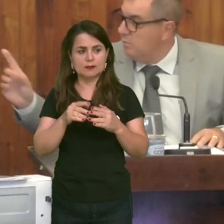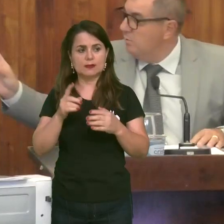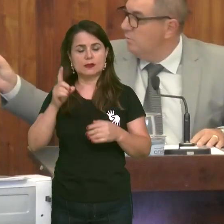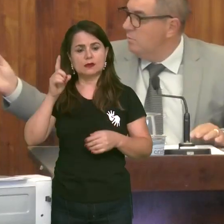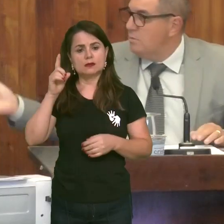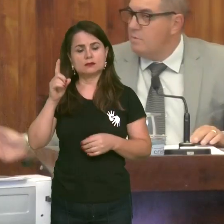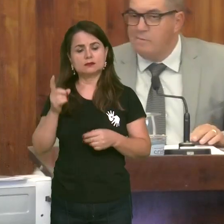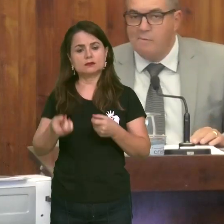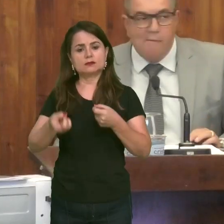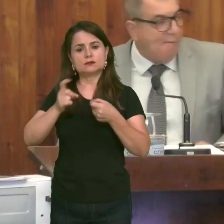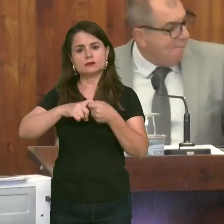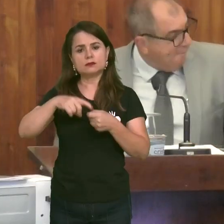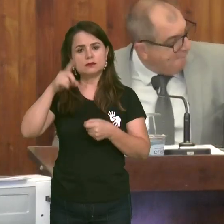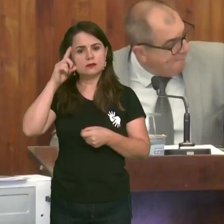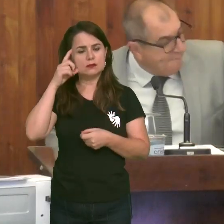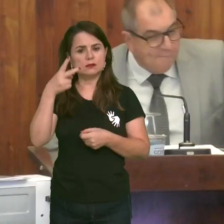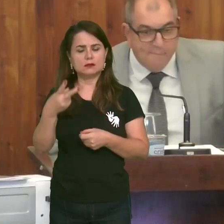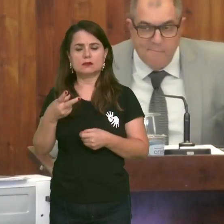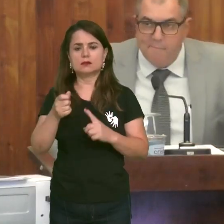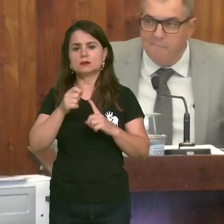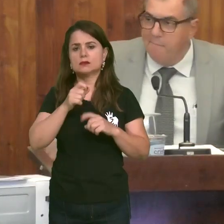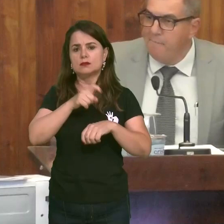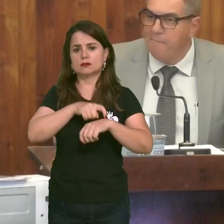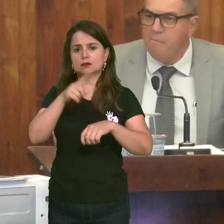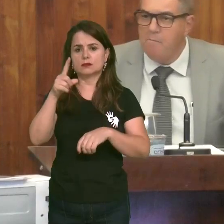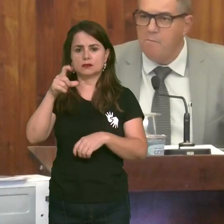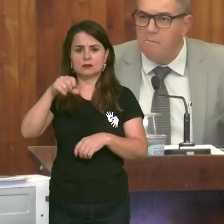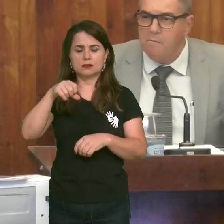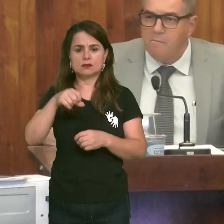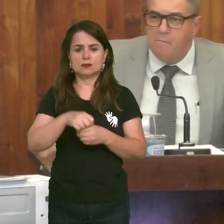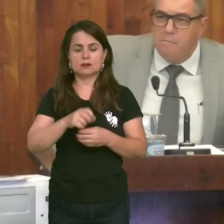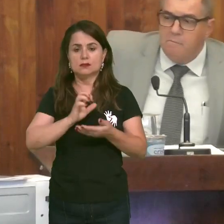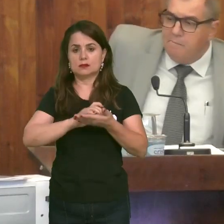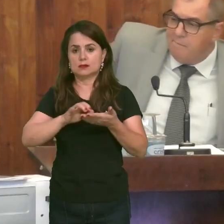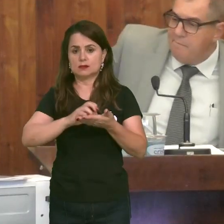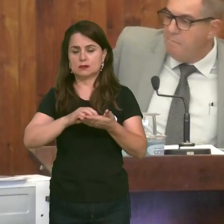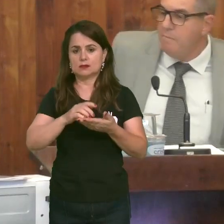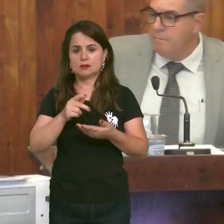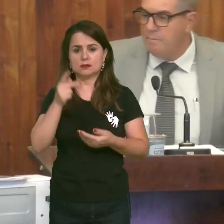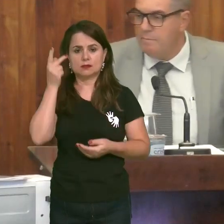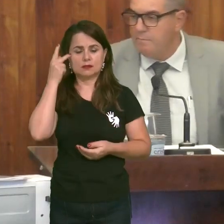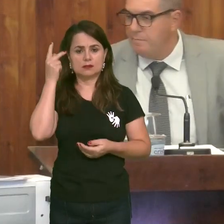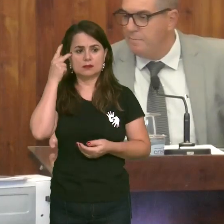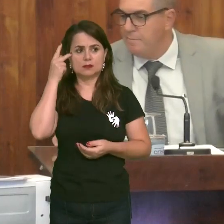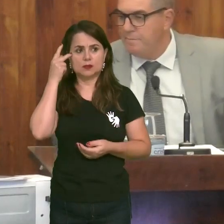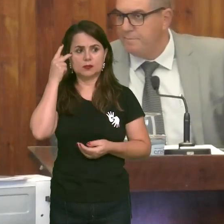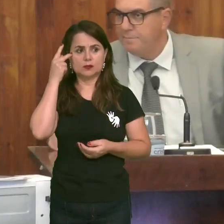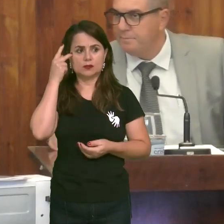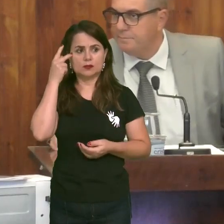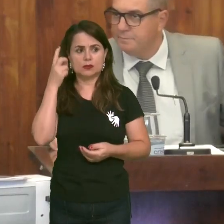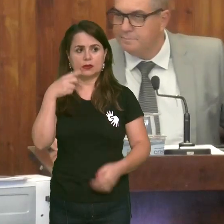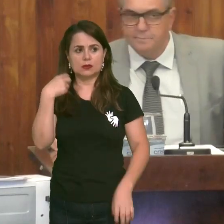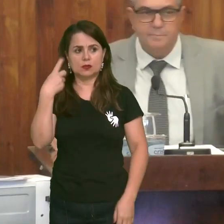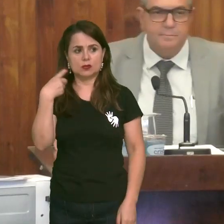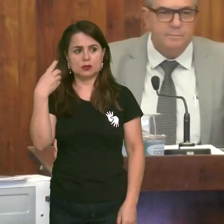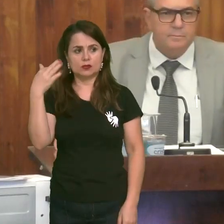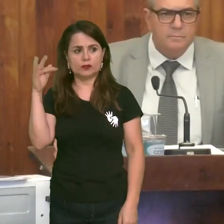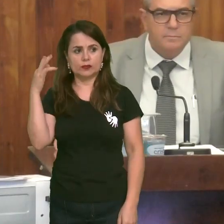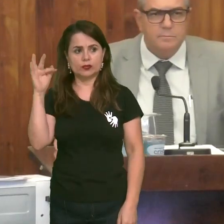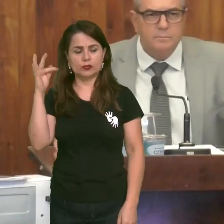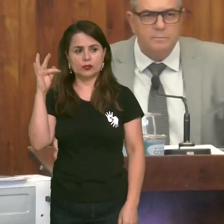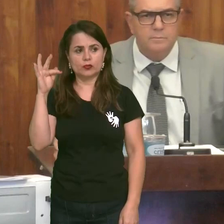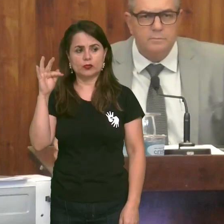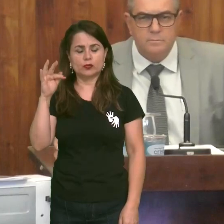2 de dezembro às 19 horas local secretário de estado Desenvolvimento Social escritório deputado federal Guilherme